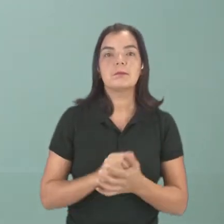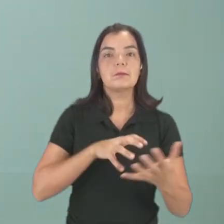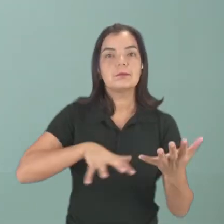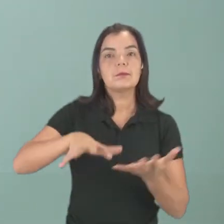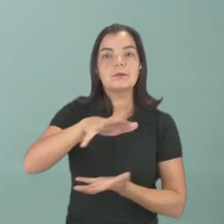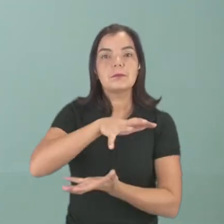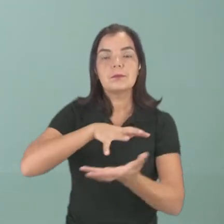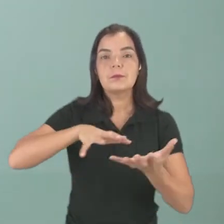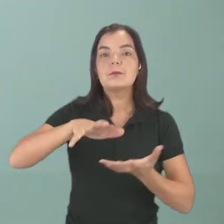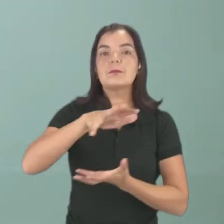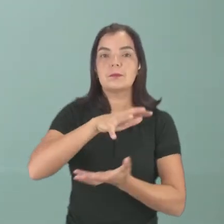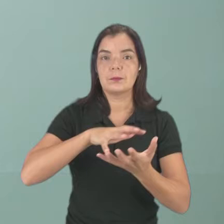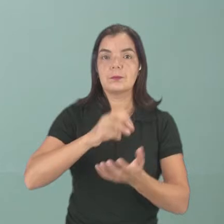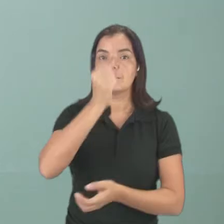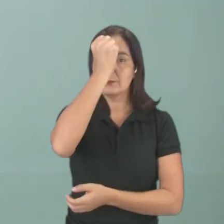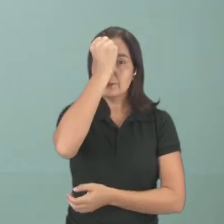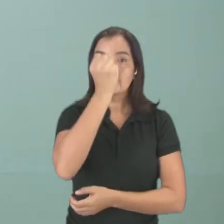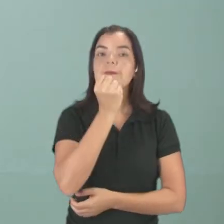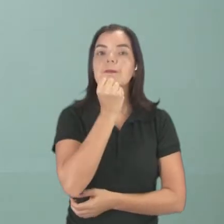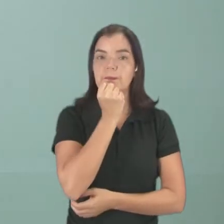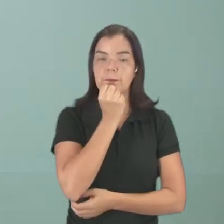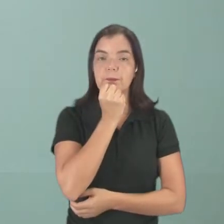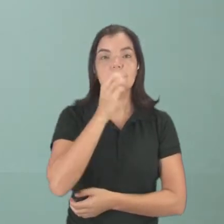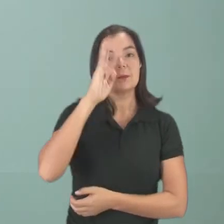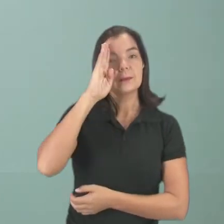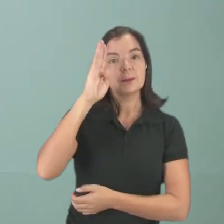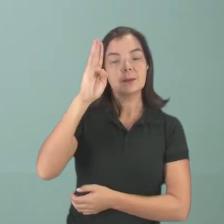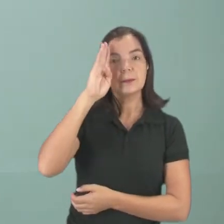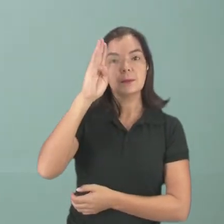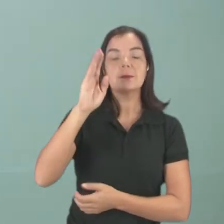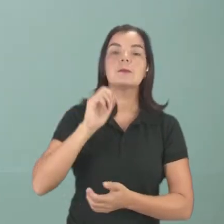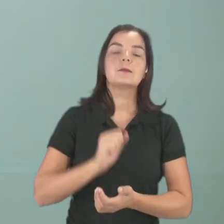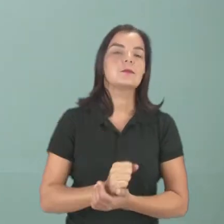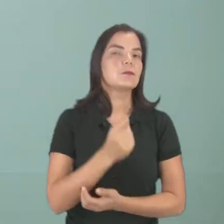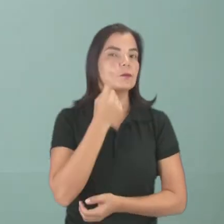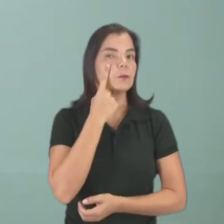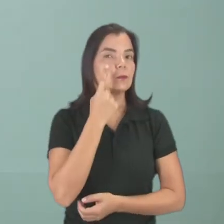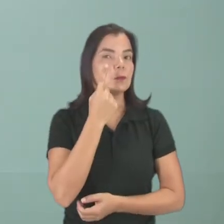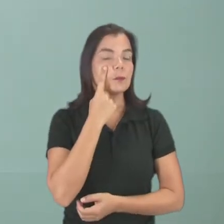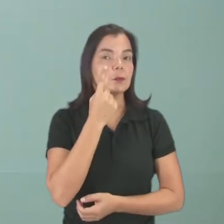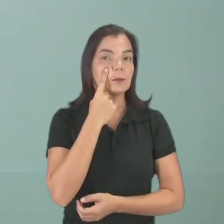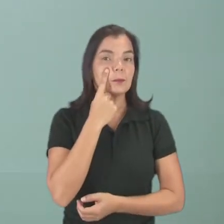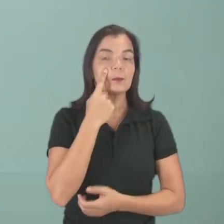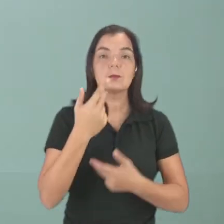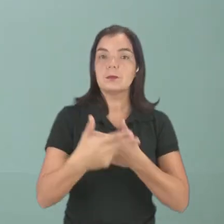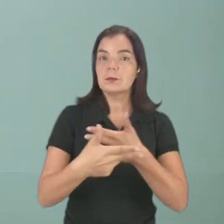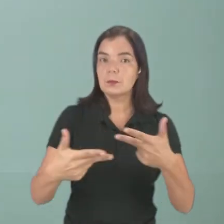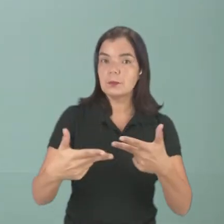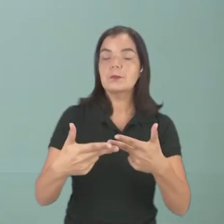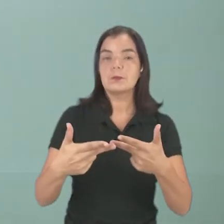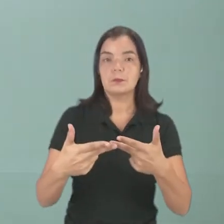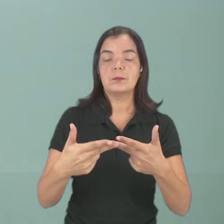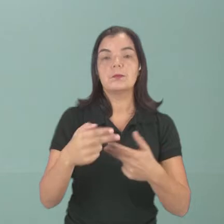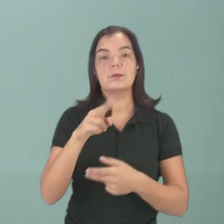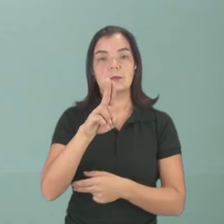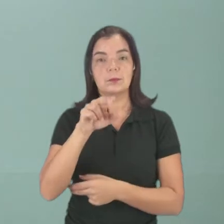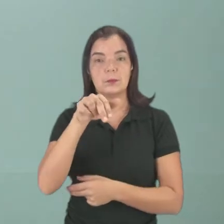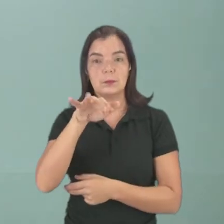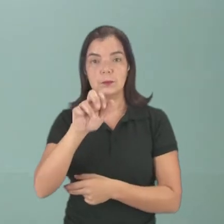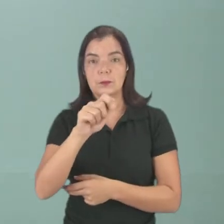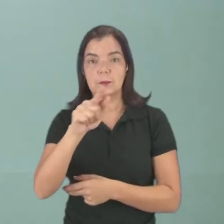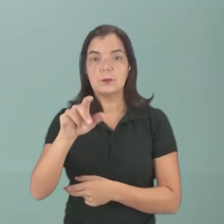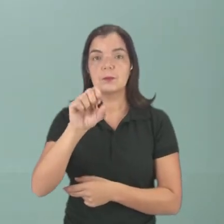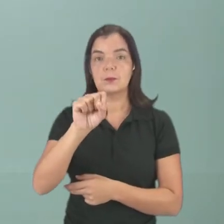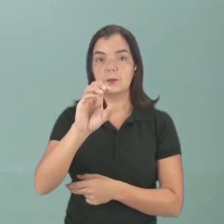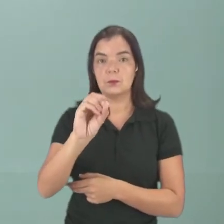revoluções socialistas, né? Principalmente aí vocês viram questões aí da União Soviética, né,